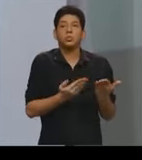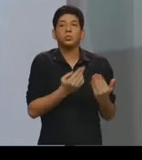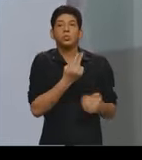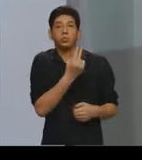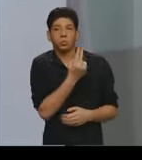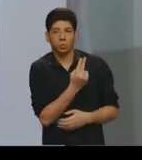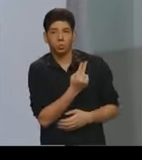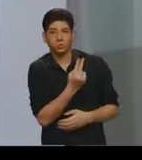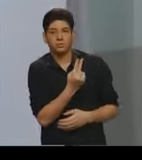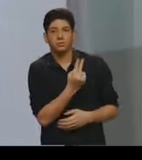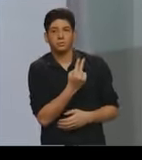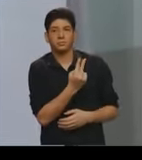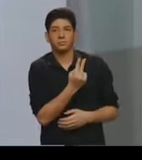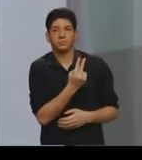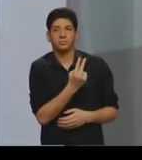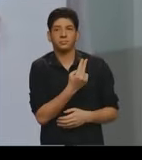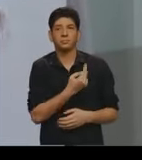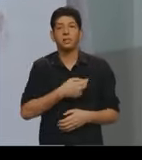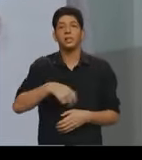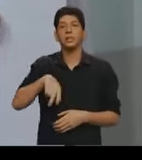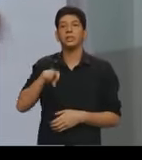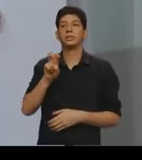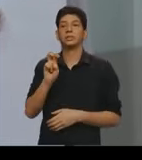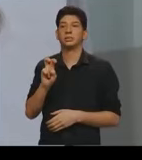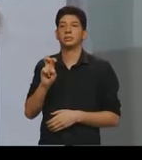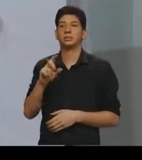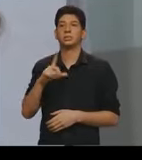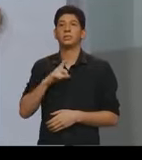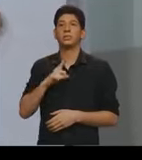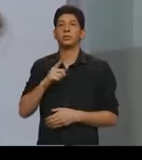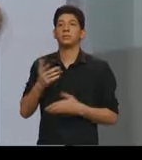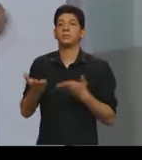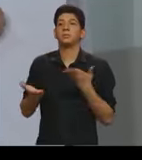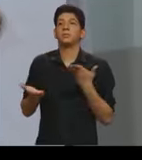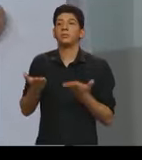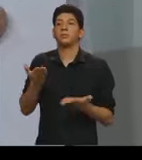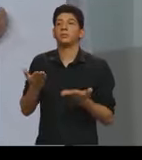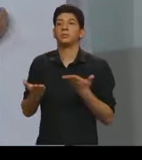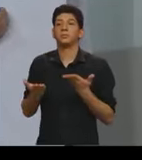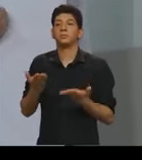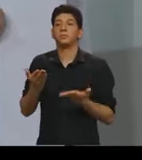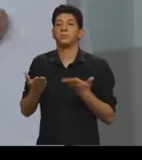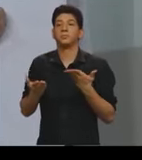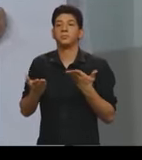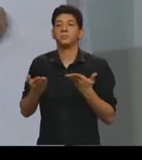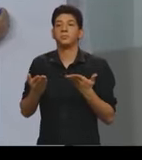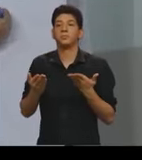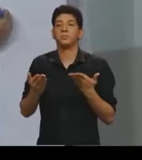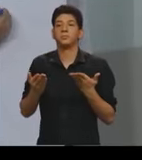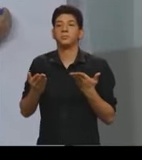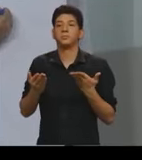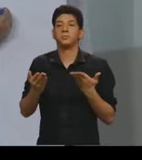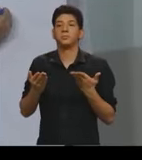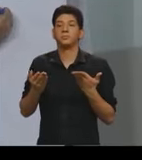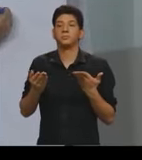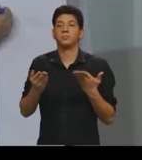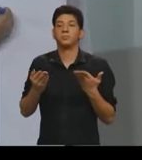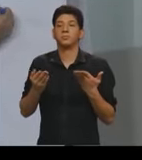2. E a nota 5 tem peso,